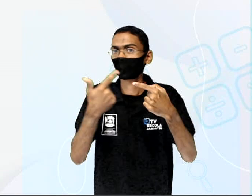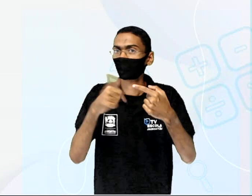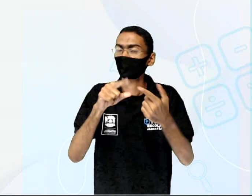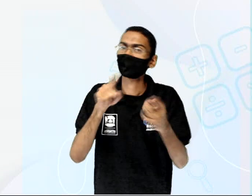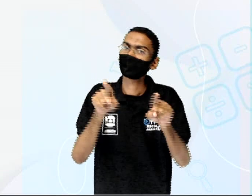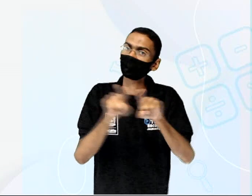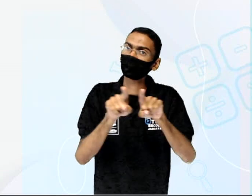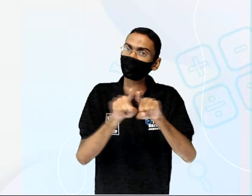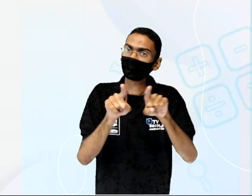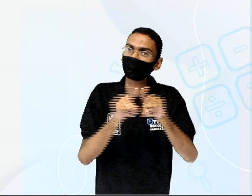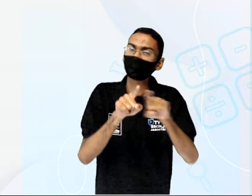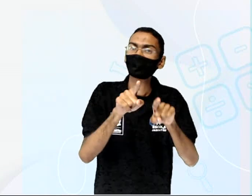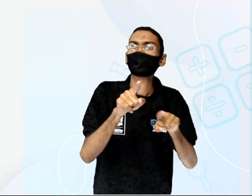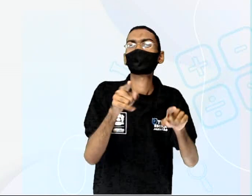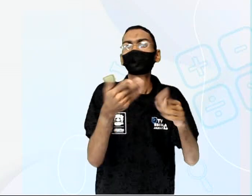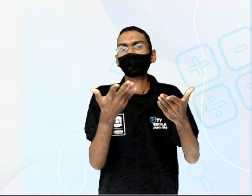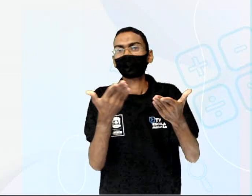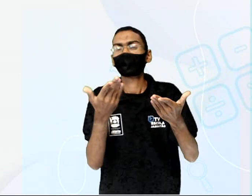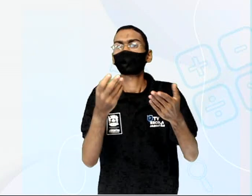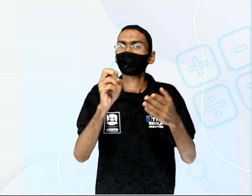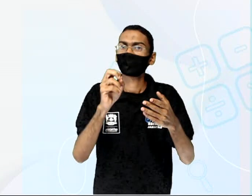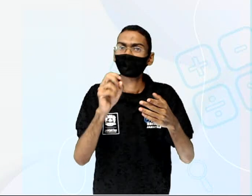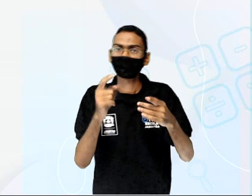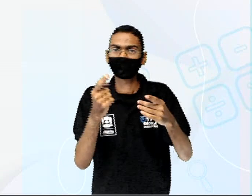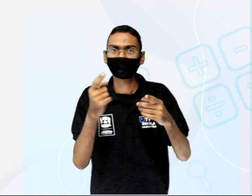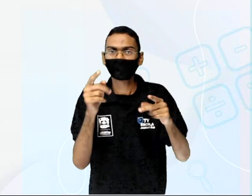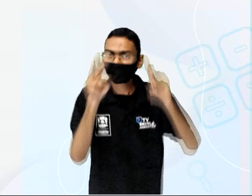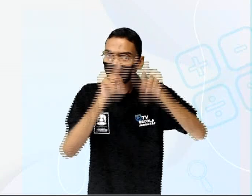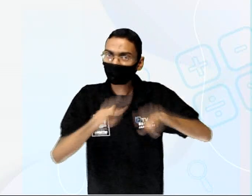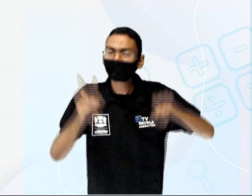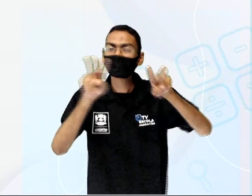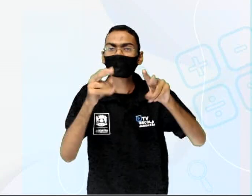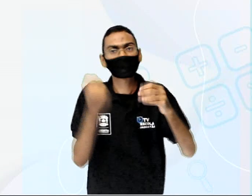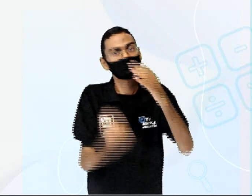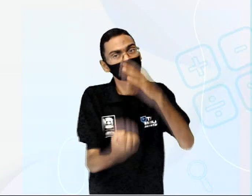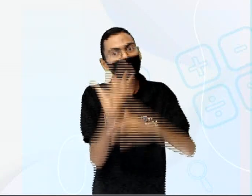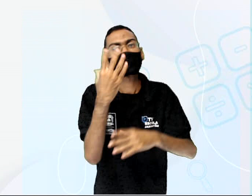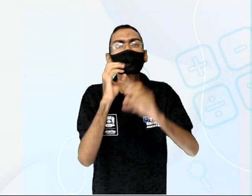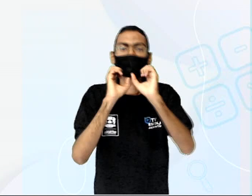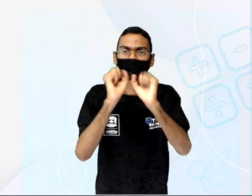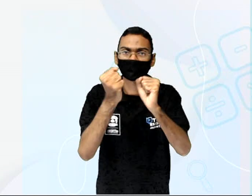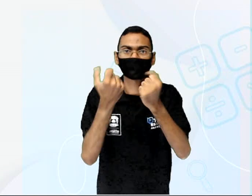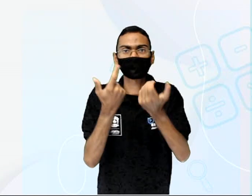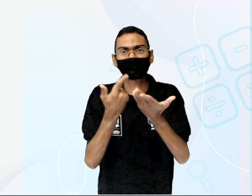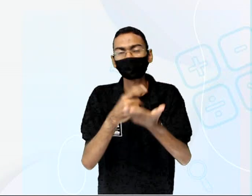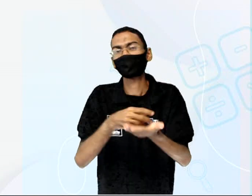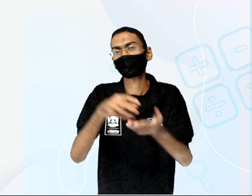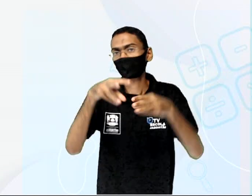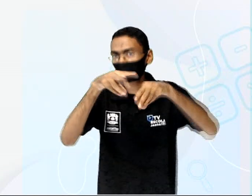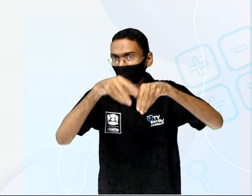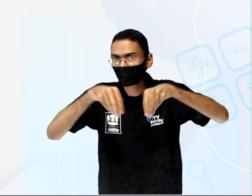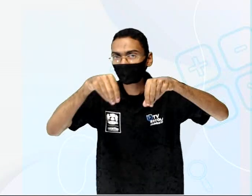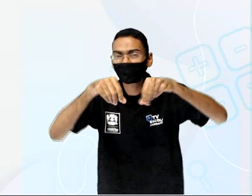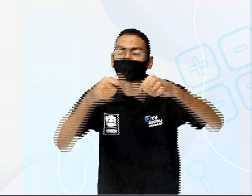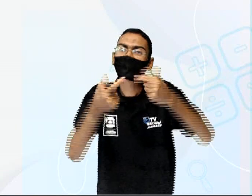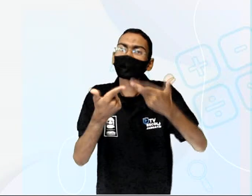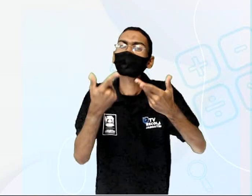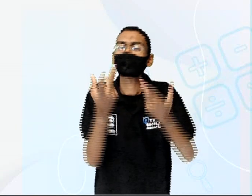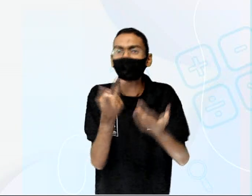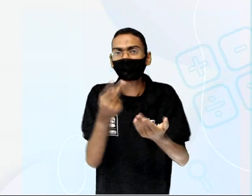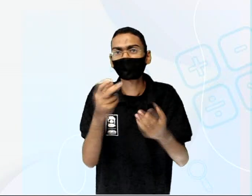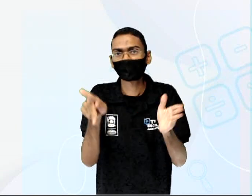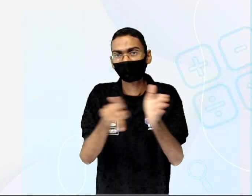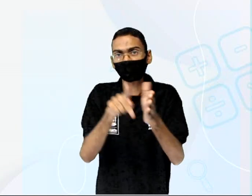está falando aí em cima, e vocês vão poder criar, seja de uma forma pastosa ou mais líquida, a própria tinta